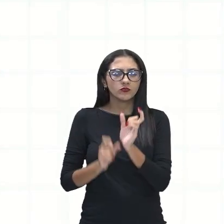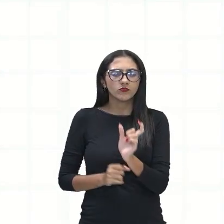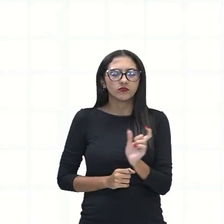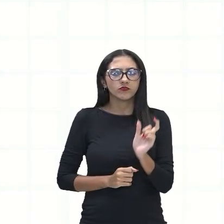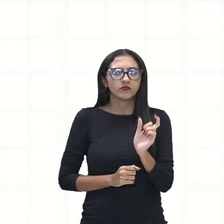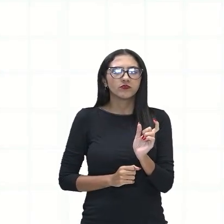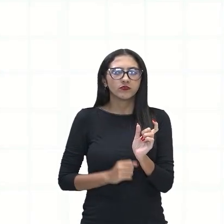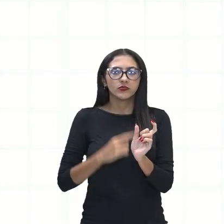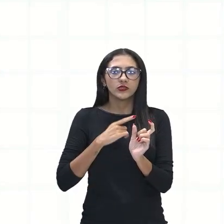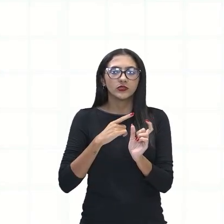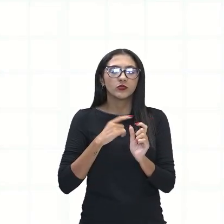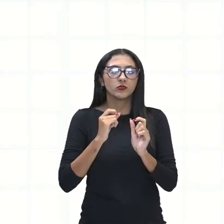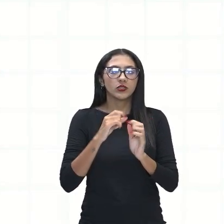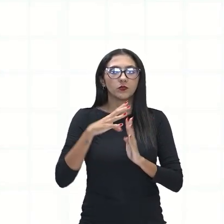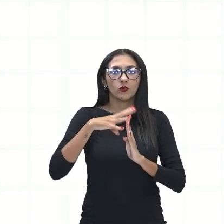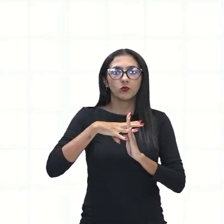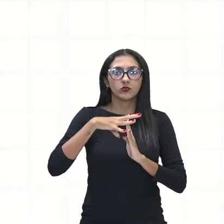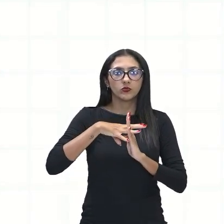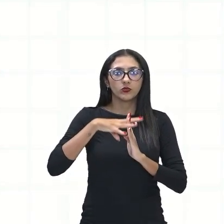uma consoante aqui, ó.